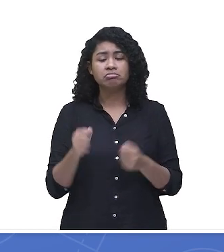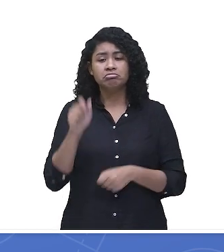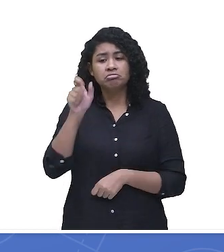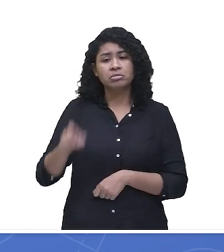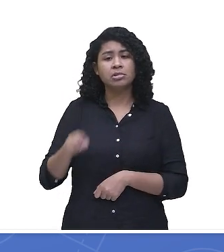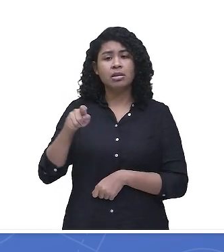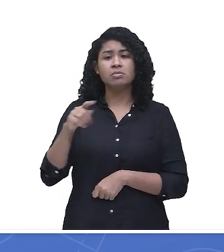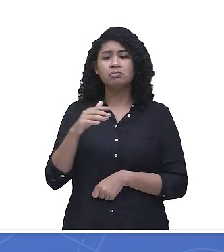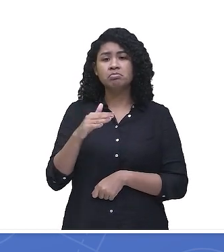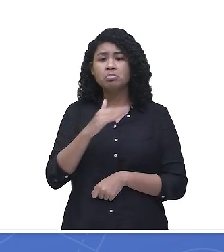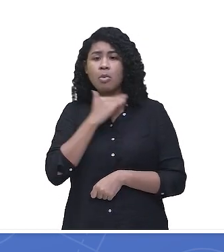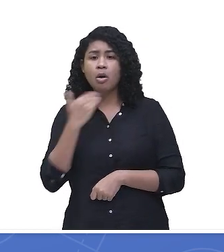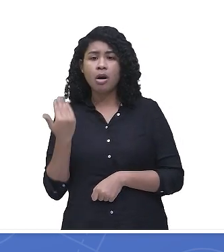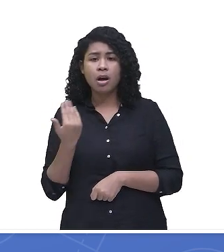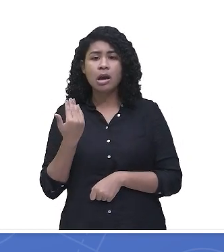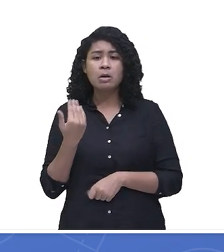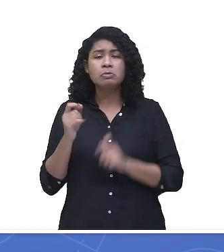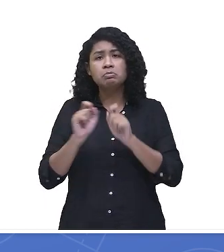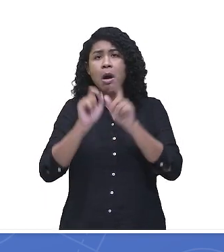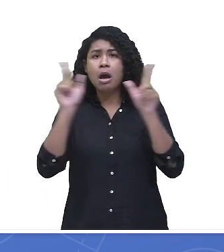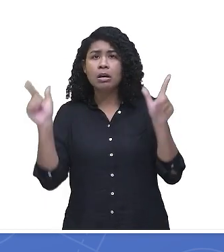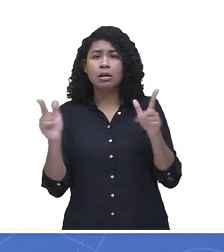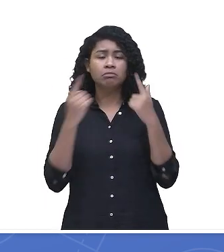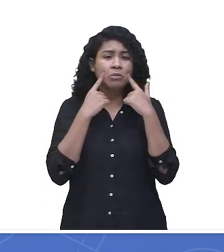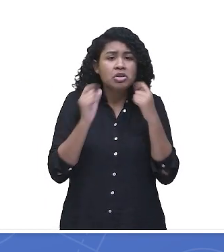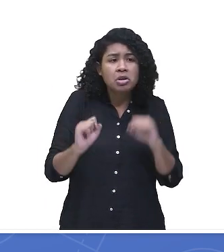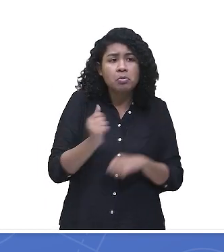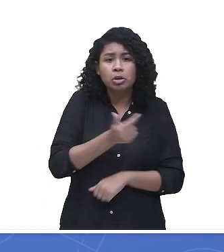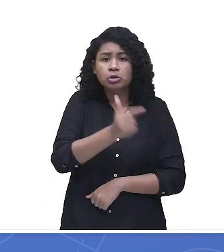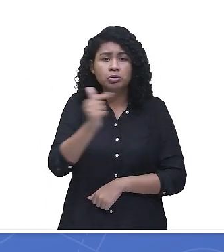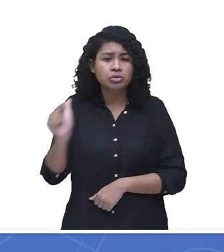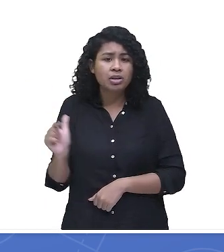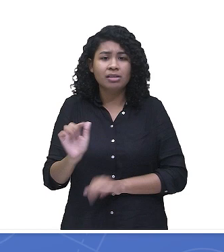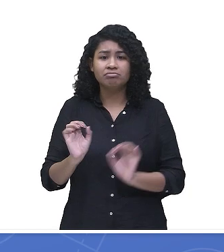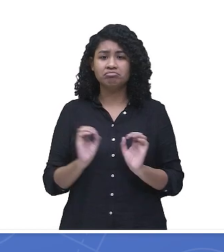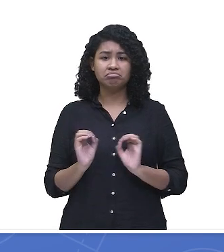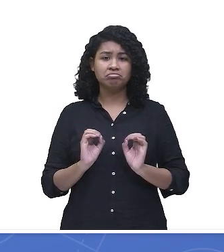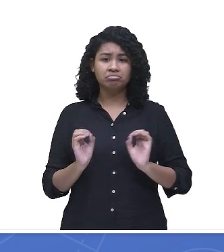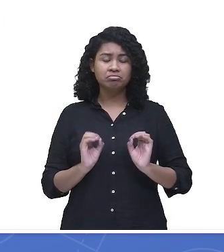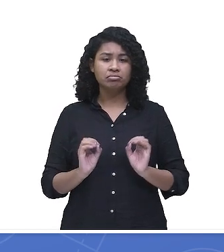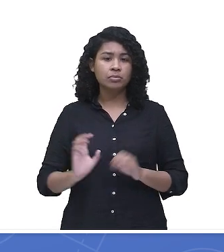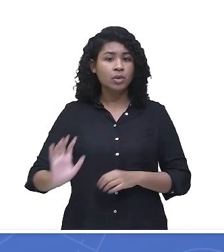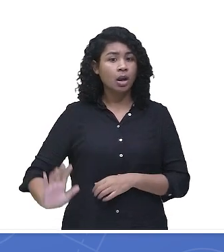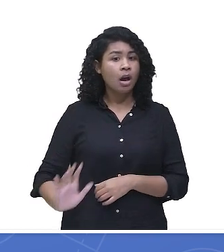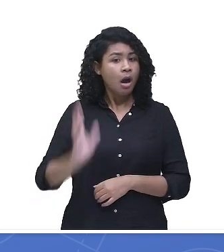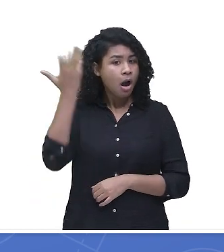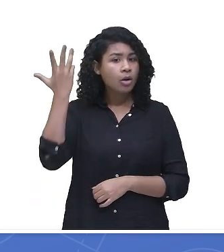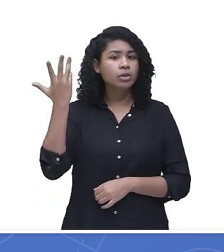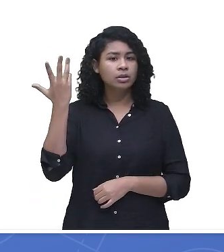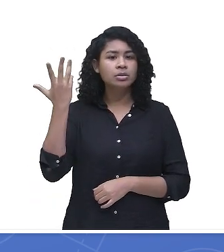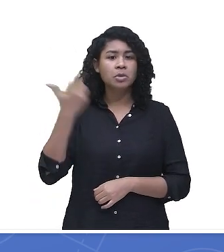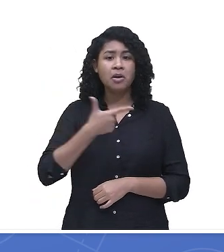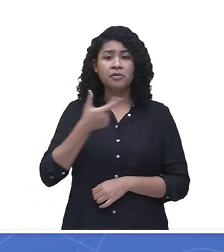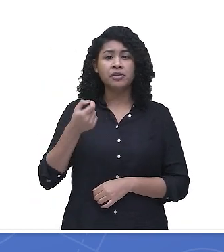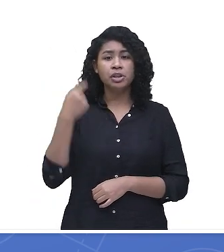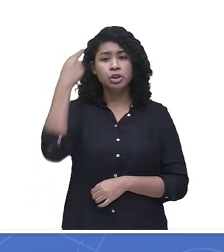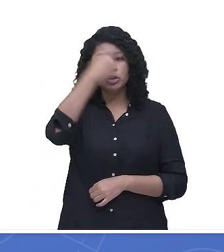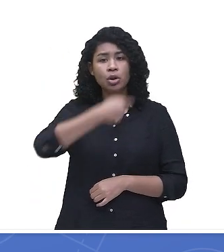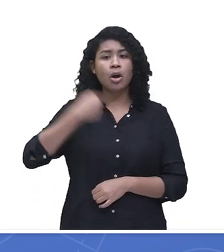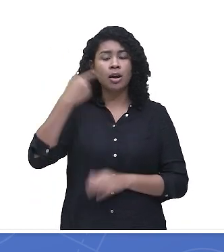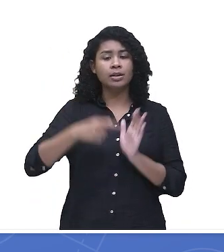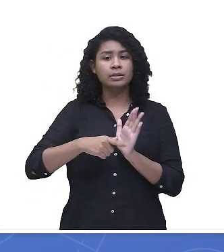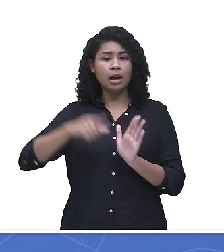morte matinal, sem testemunhas, sem aparato, sem frase, acontecida quase 20 horas antes daquela